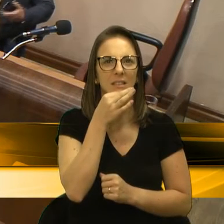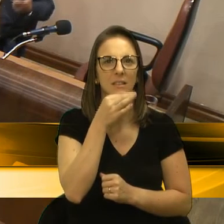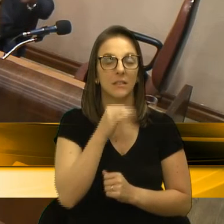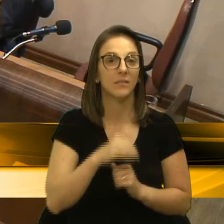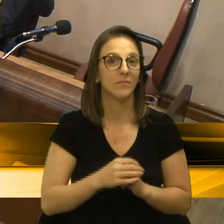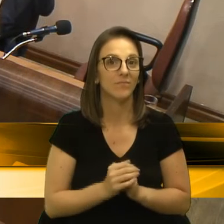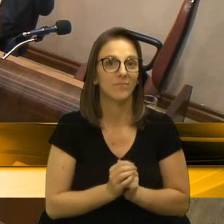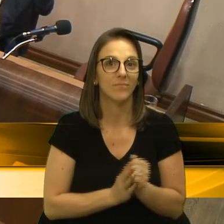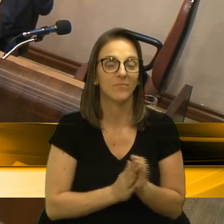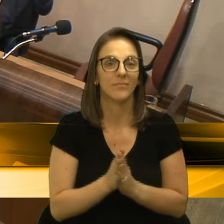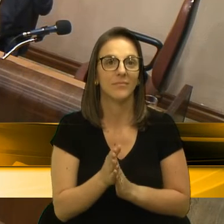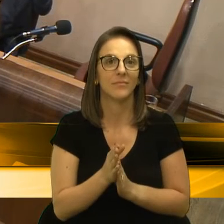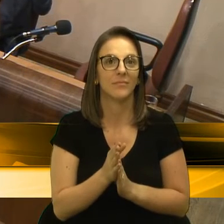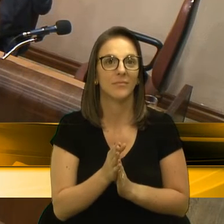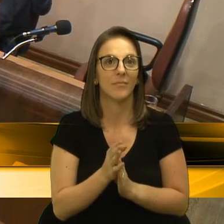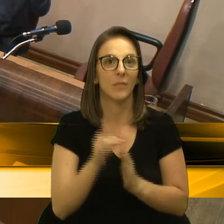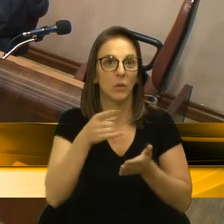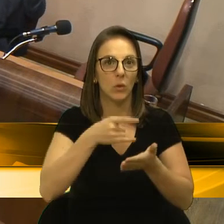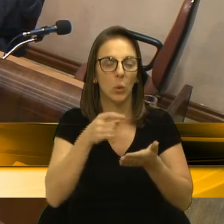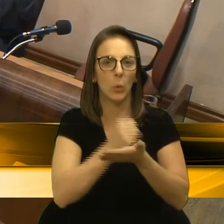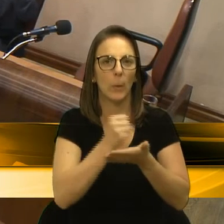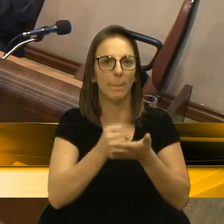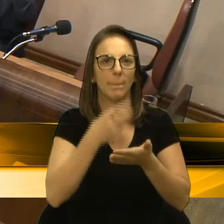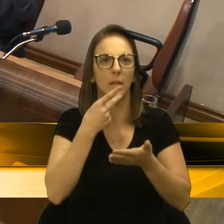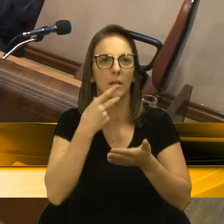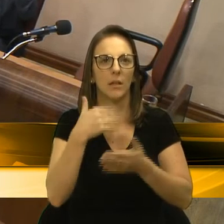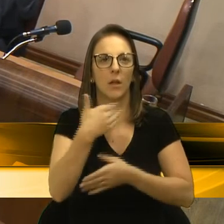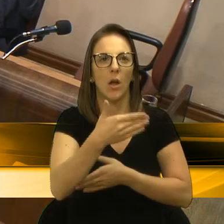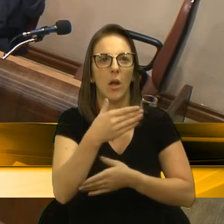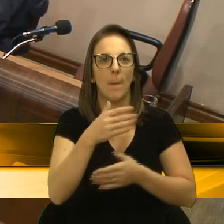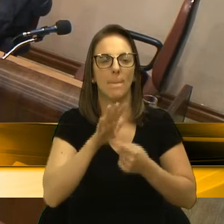de provas nos autos do documento externo de